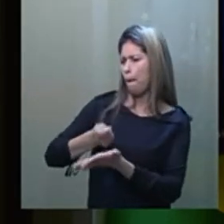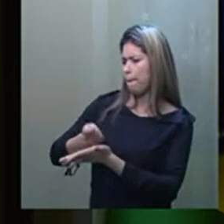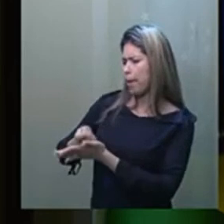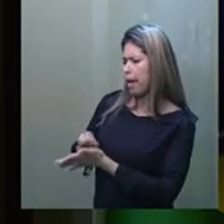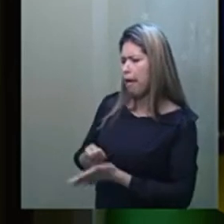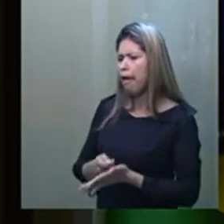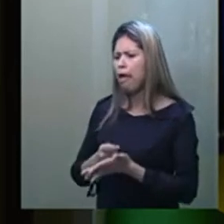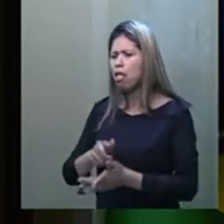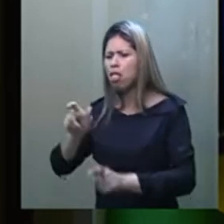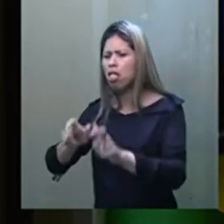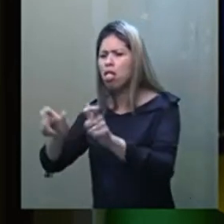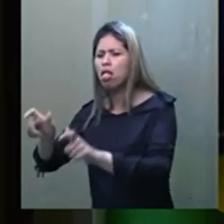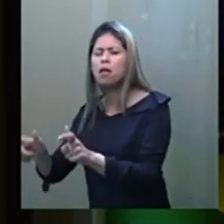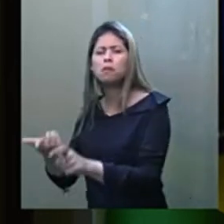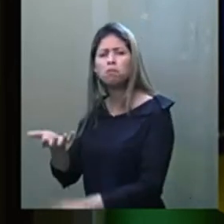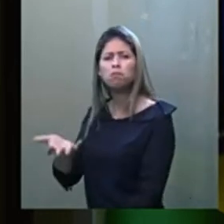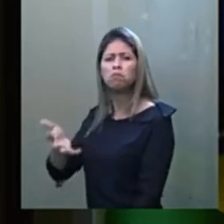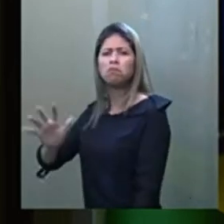quer se vacinar.